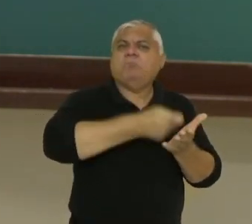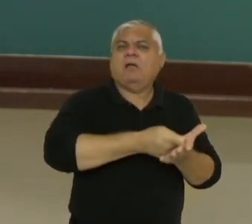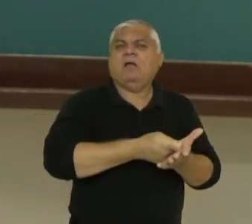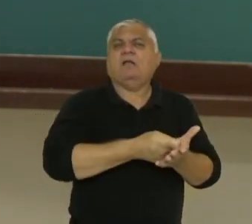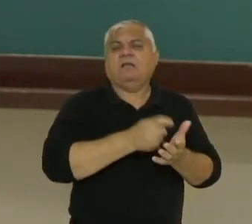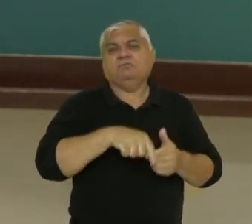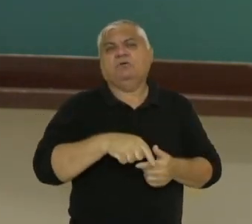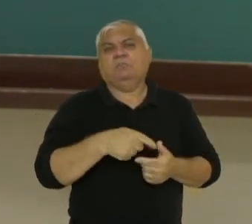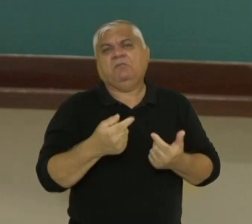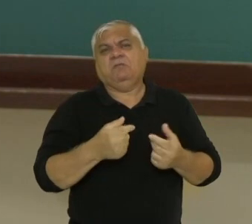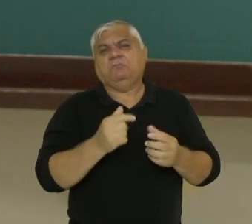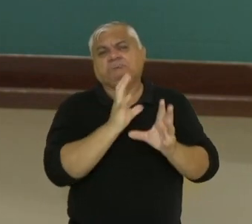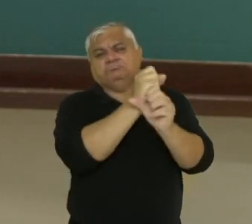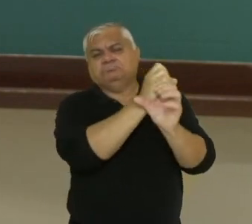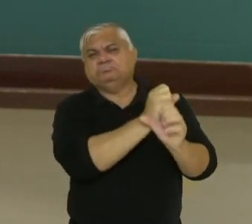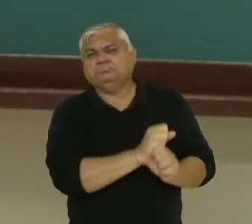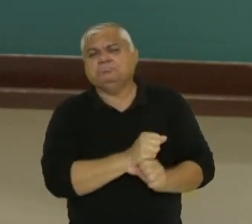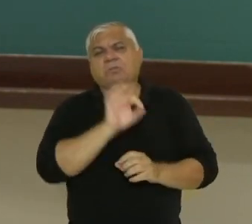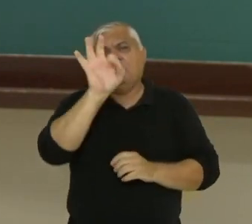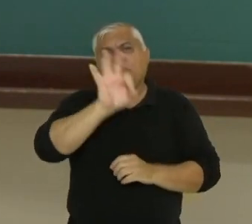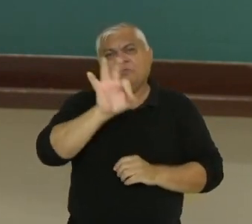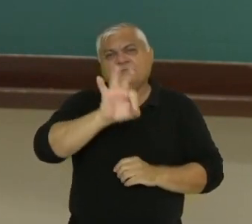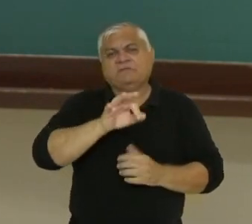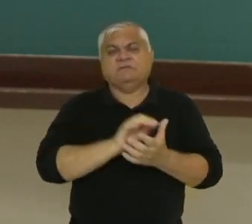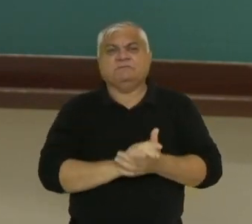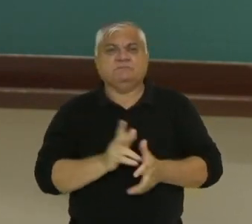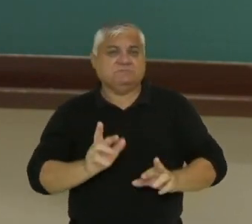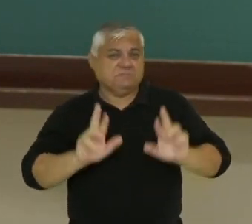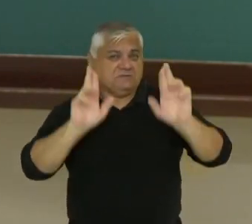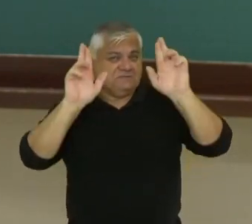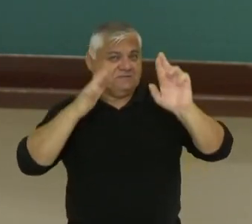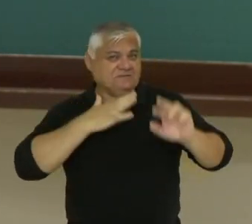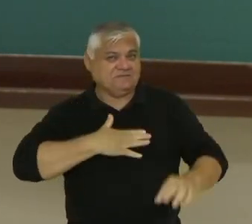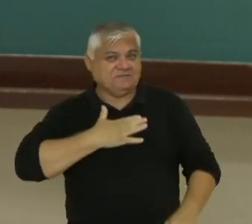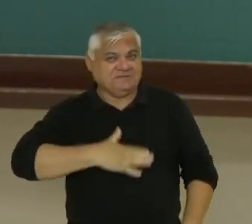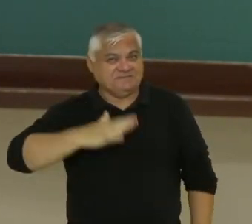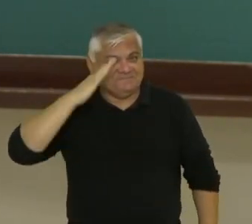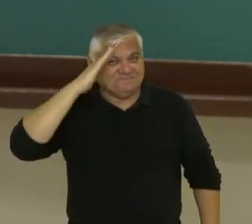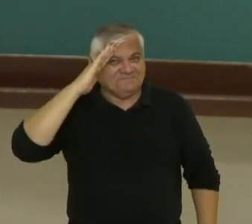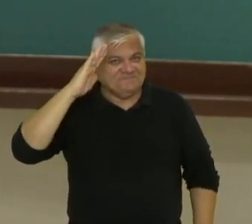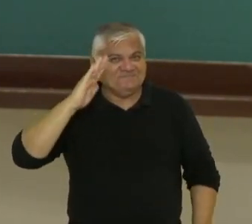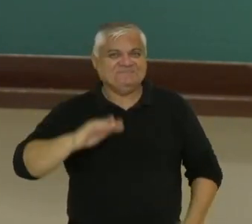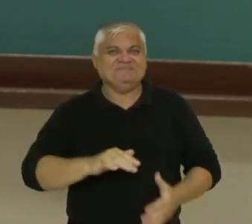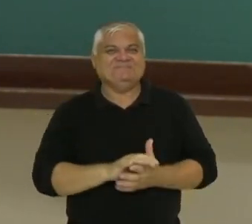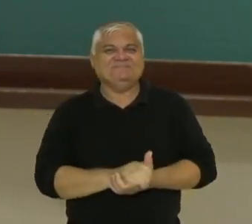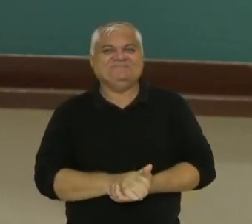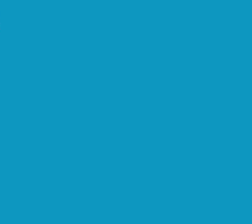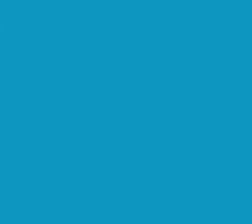sobre operações financeiras que a gente trabalhou. Espero que vocês tenham gostado e até breve, pessoal.